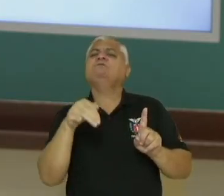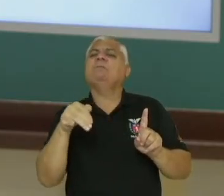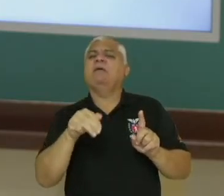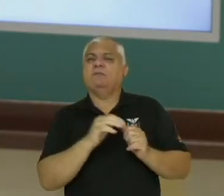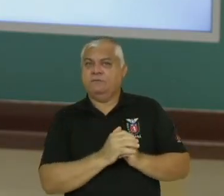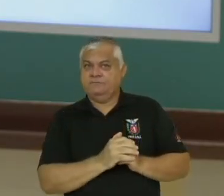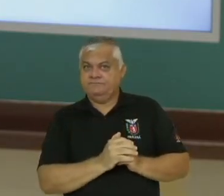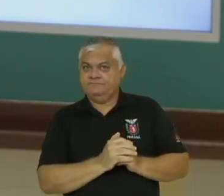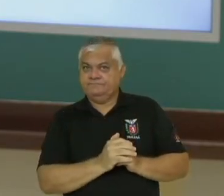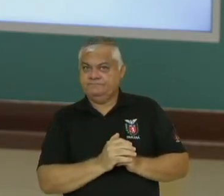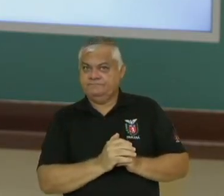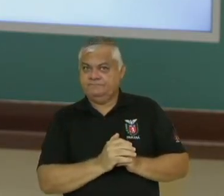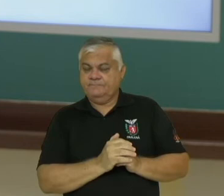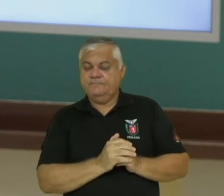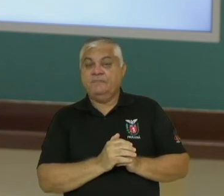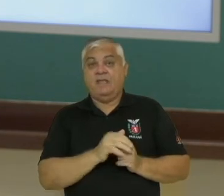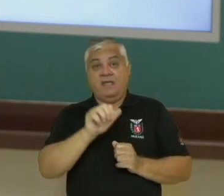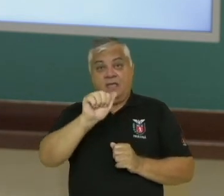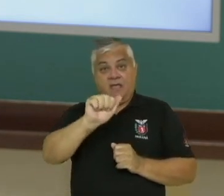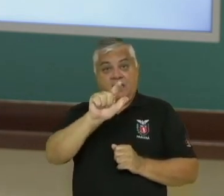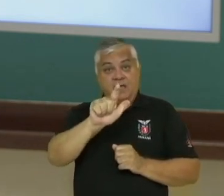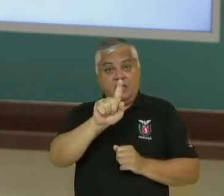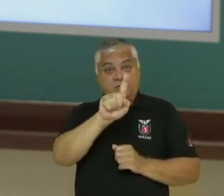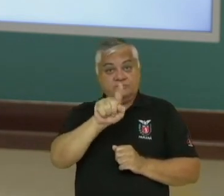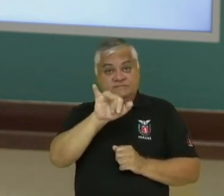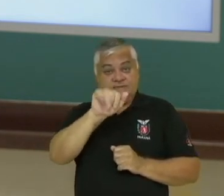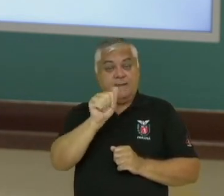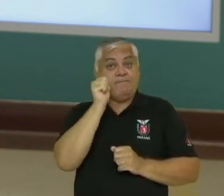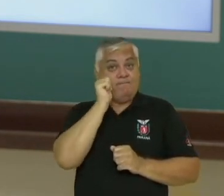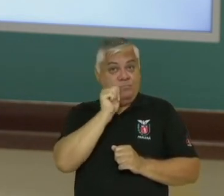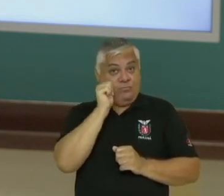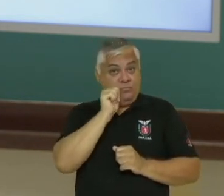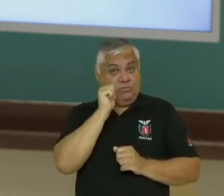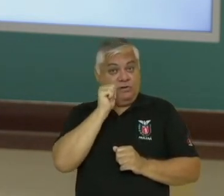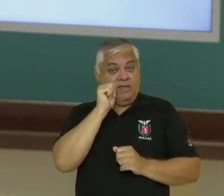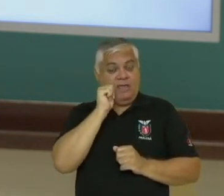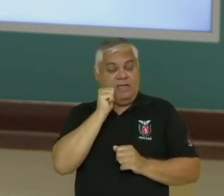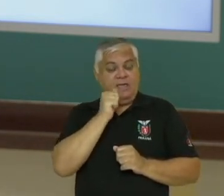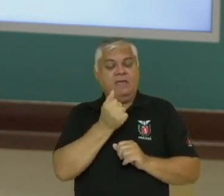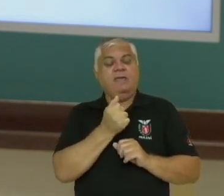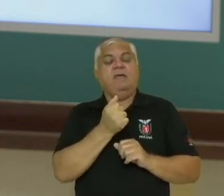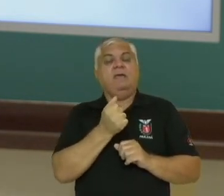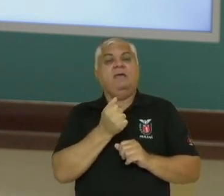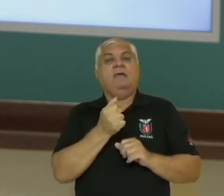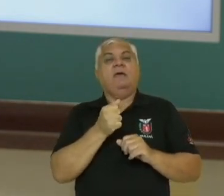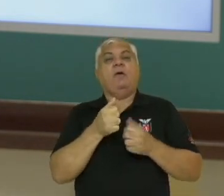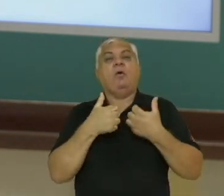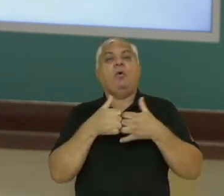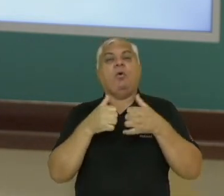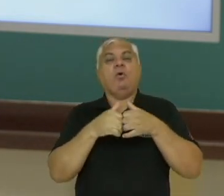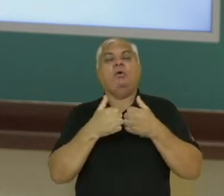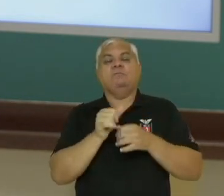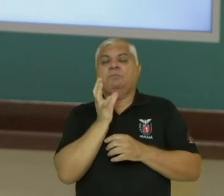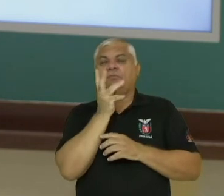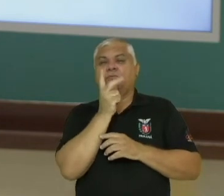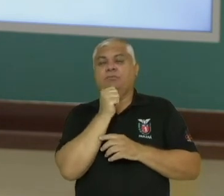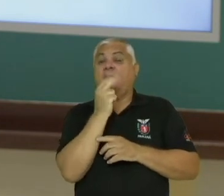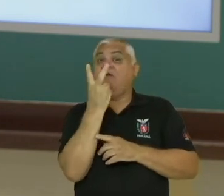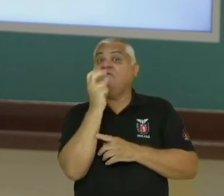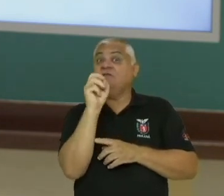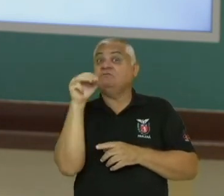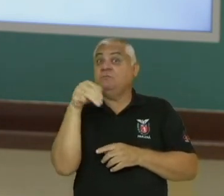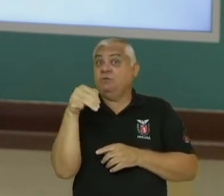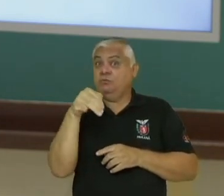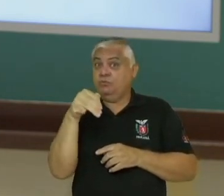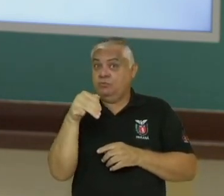De novo, Alzira, ela circula 20 minutos com um desses ônibus. Isso corresponde